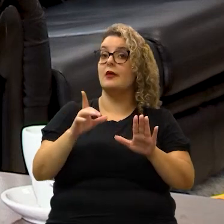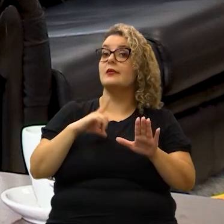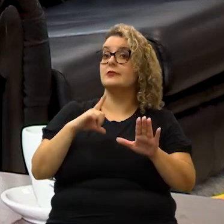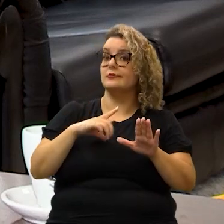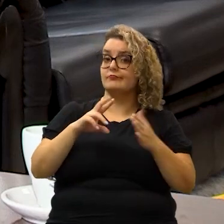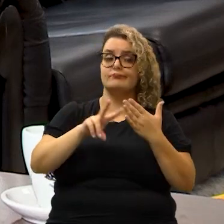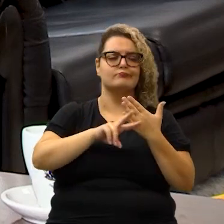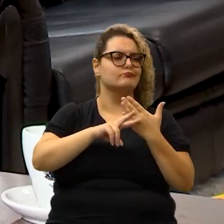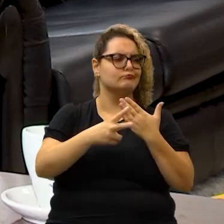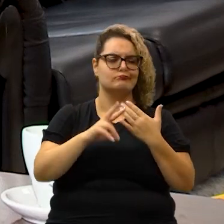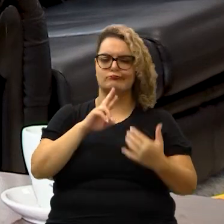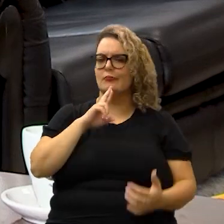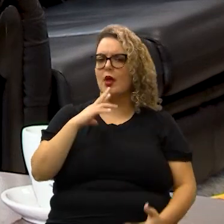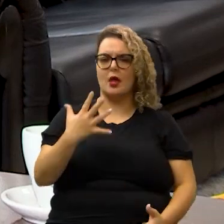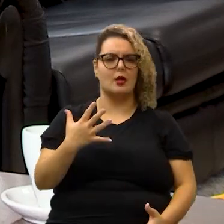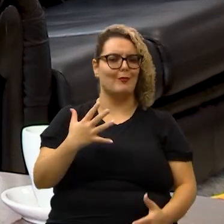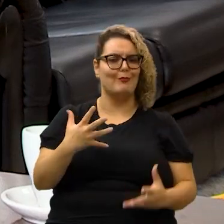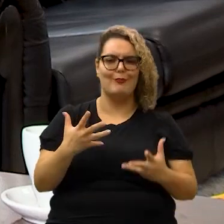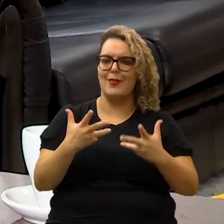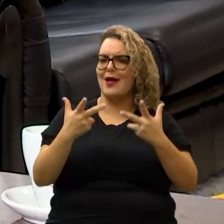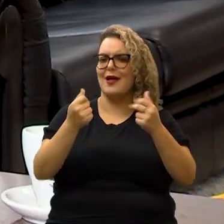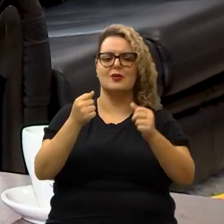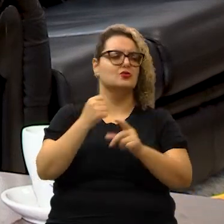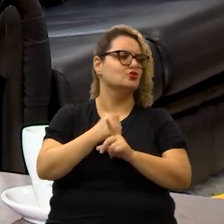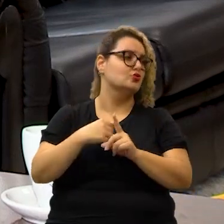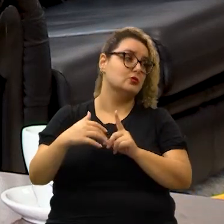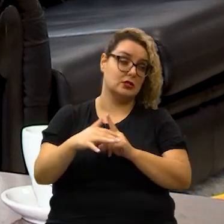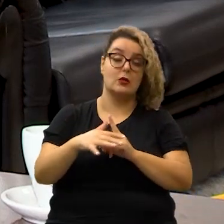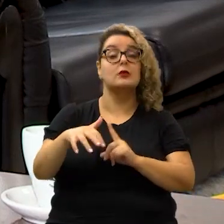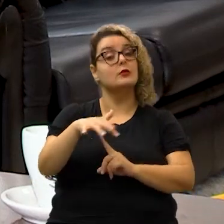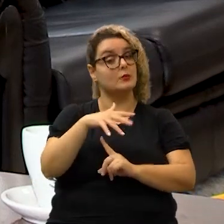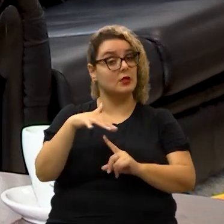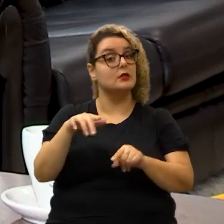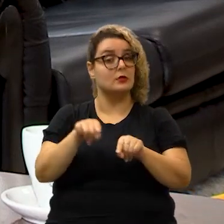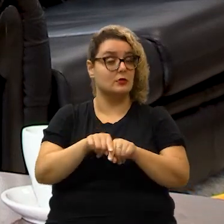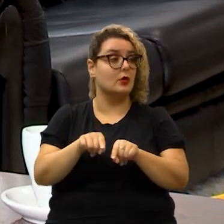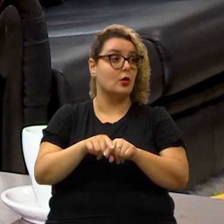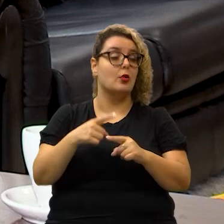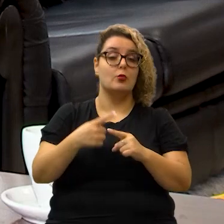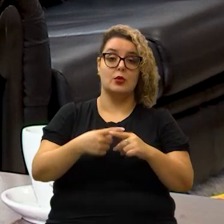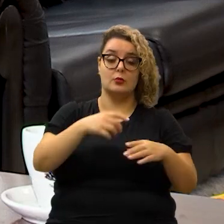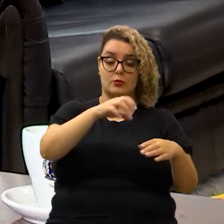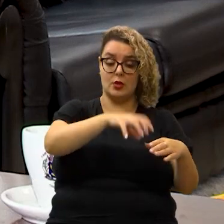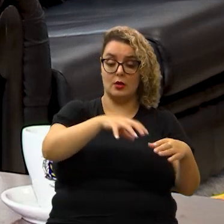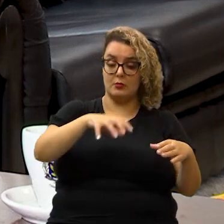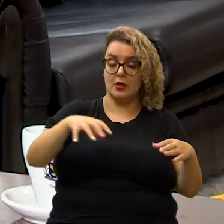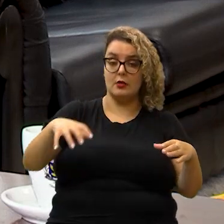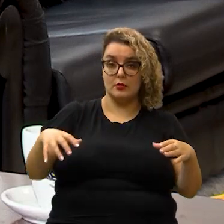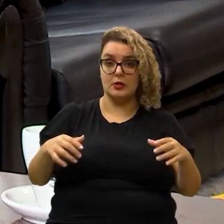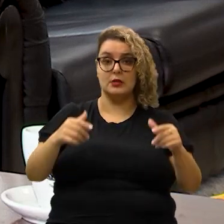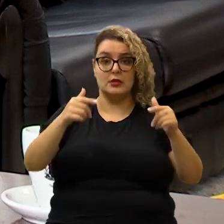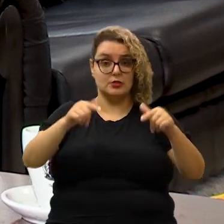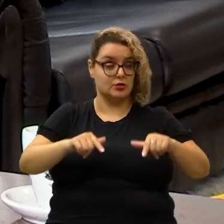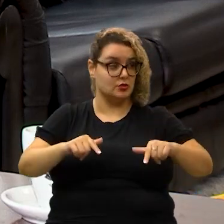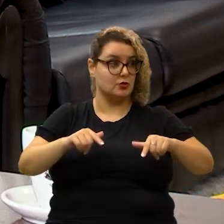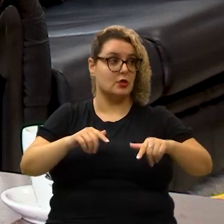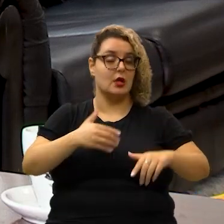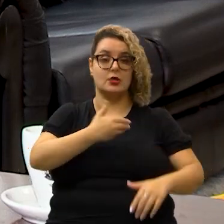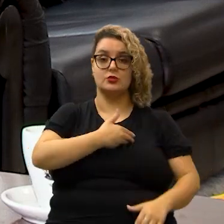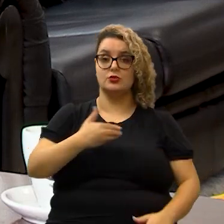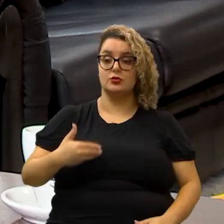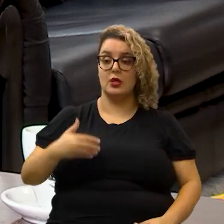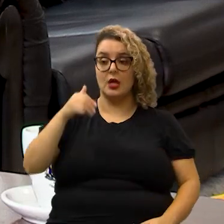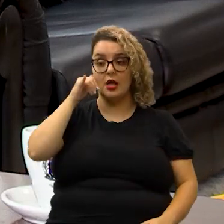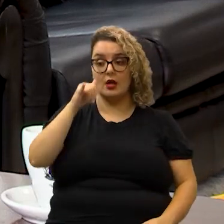um grande benefício social e ambiental, porque as hortas também nesses espaços públicos evitam que os terrenos